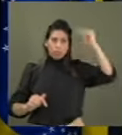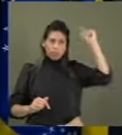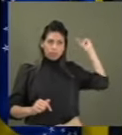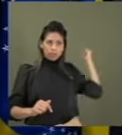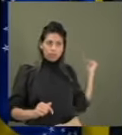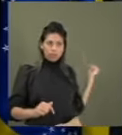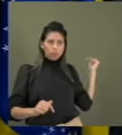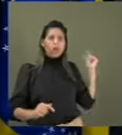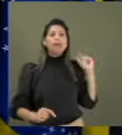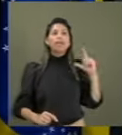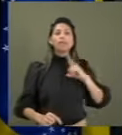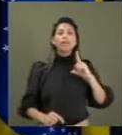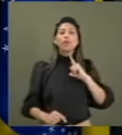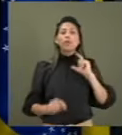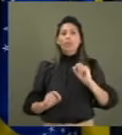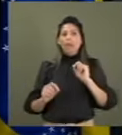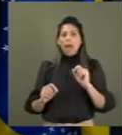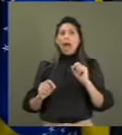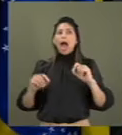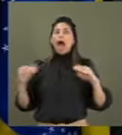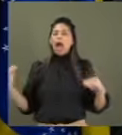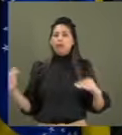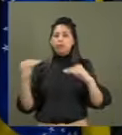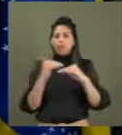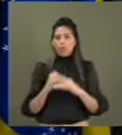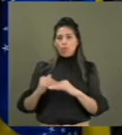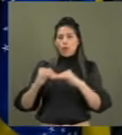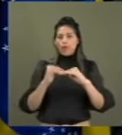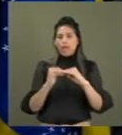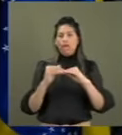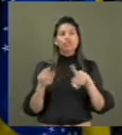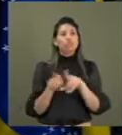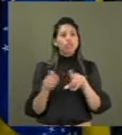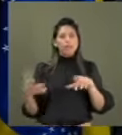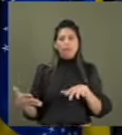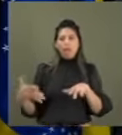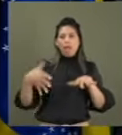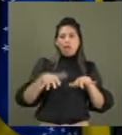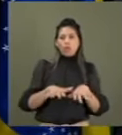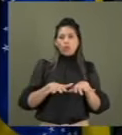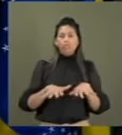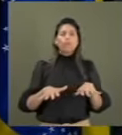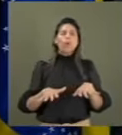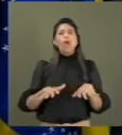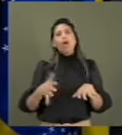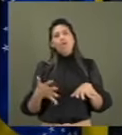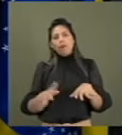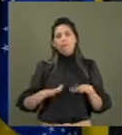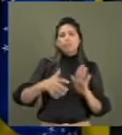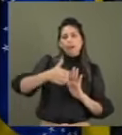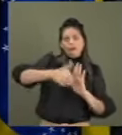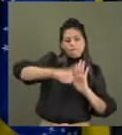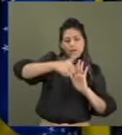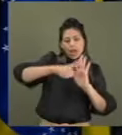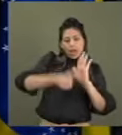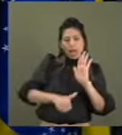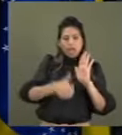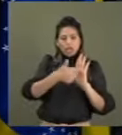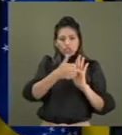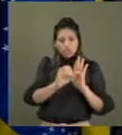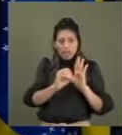que promovam a igualdade e a inclusão. Será revisto de 10 em 10 anos. Será mantido esse conceito da primeira